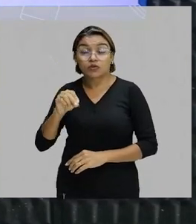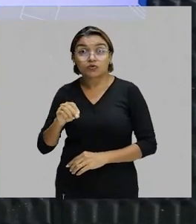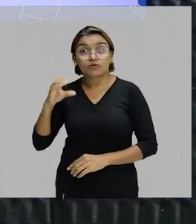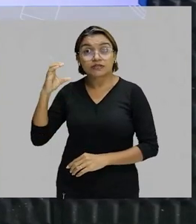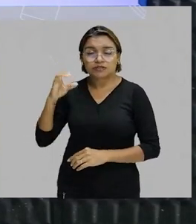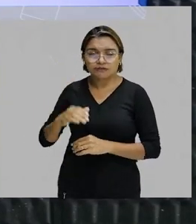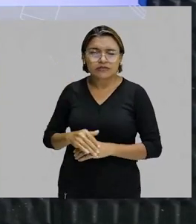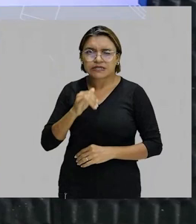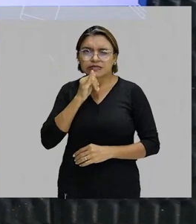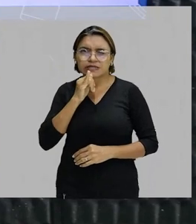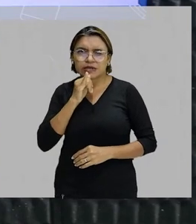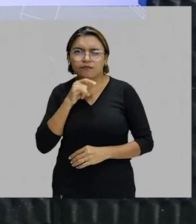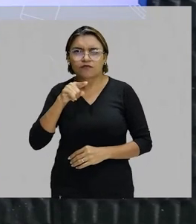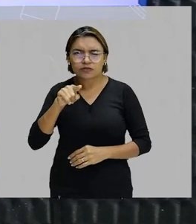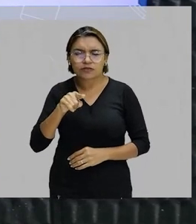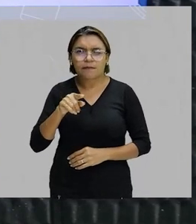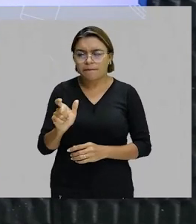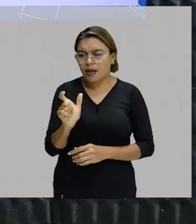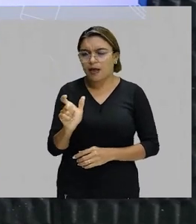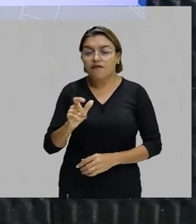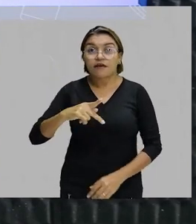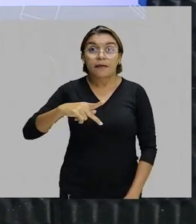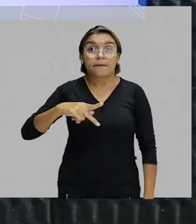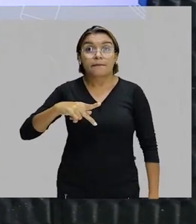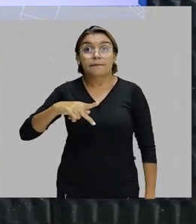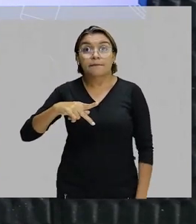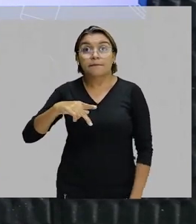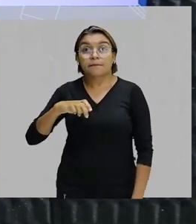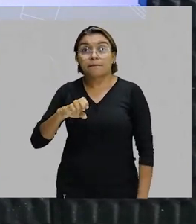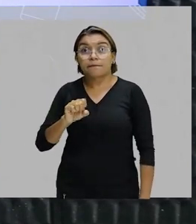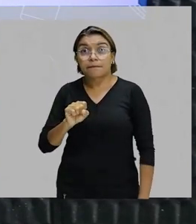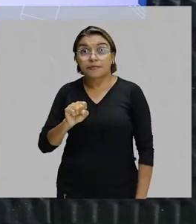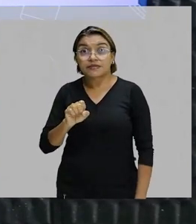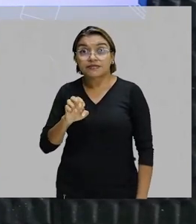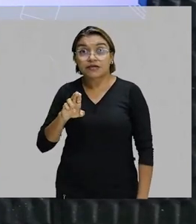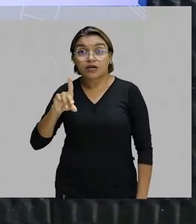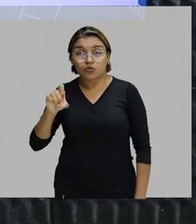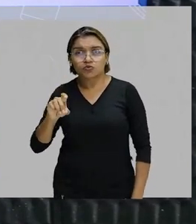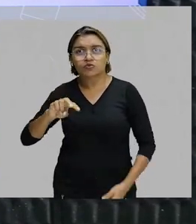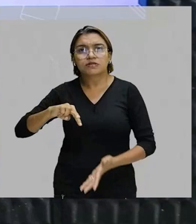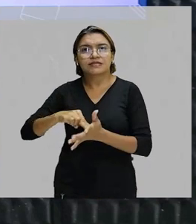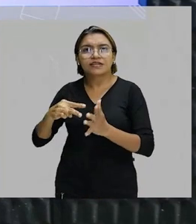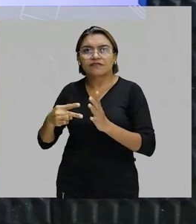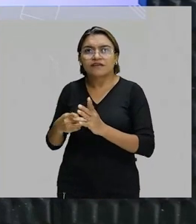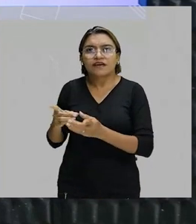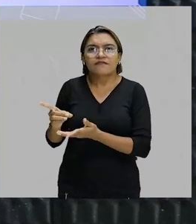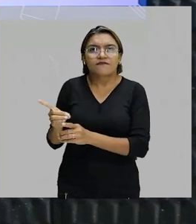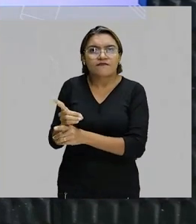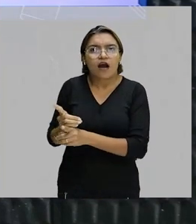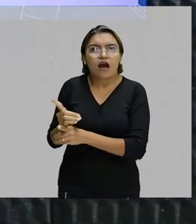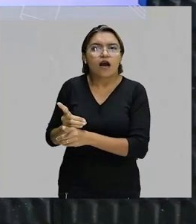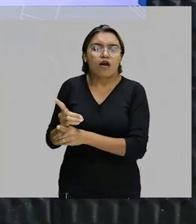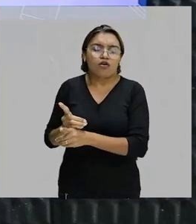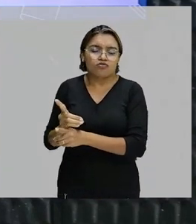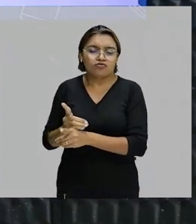palavra que começa com prefixo pseudo é porque quer dizer que aquilo é uma coisa falseada pseudo é falso